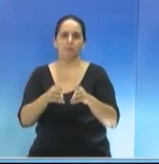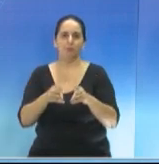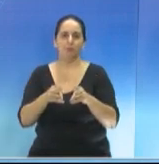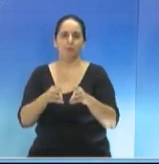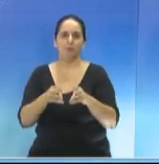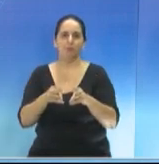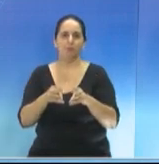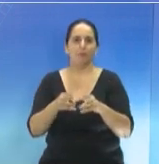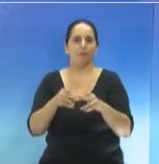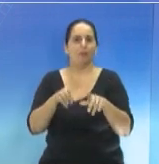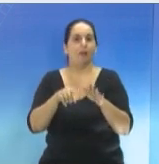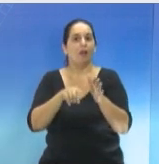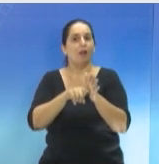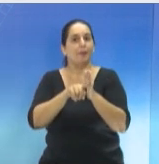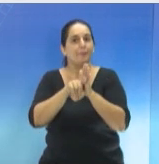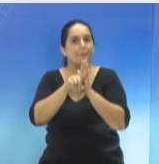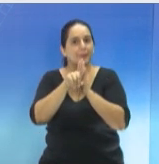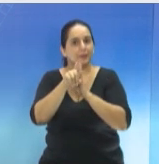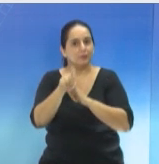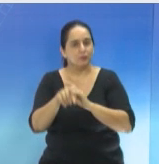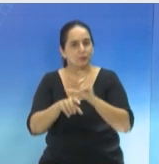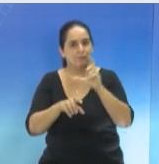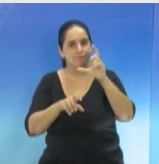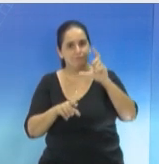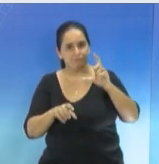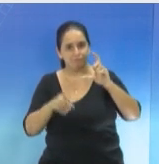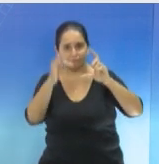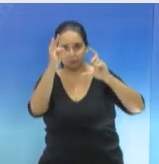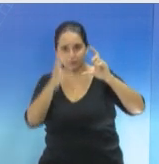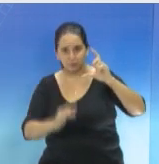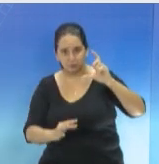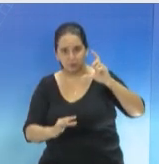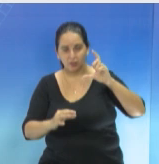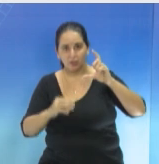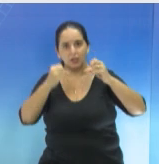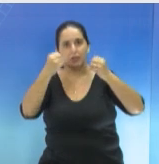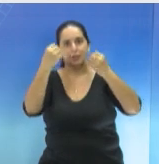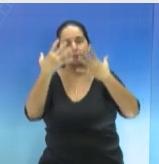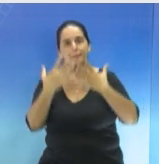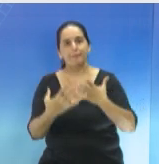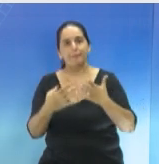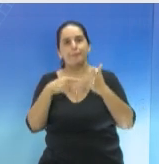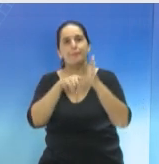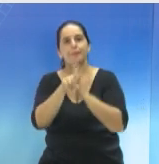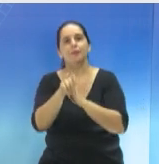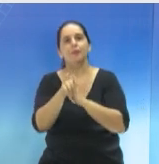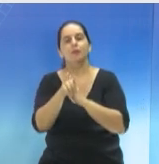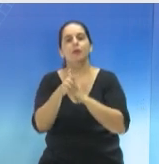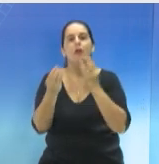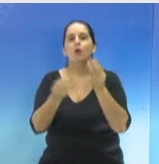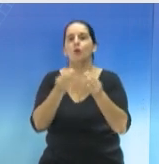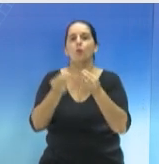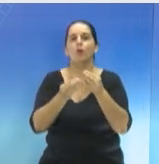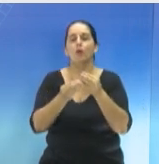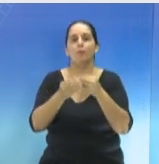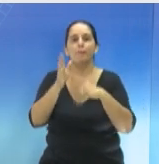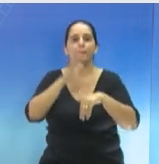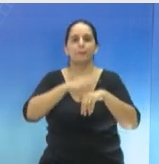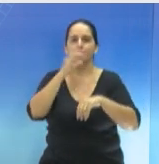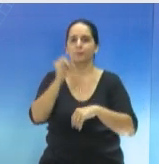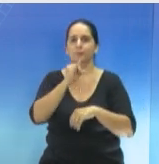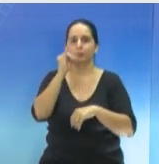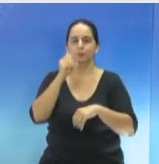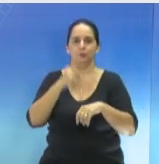só o que está dizendo. No fragmento, o narrador delineia esse contexto centrado no... Será que a letra